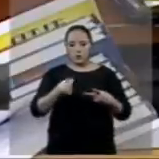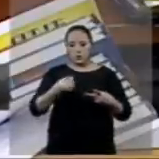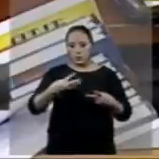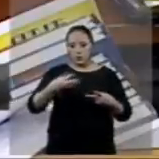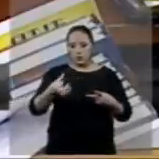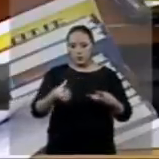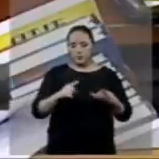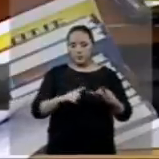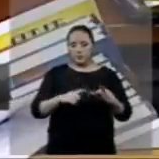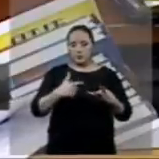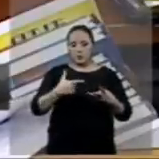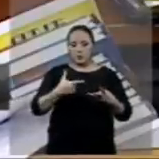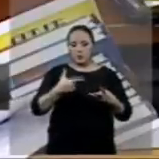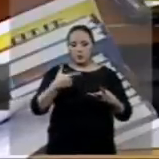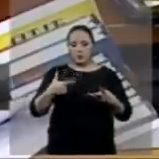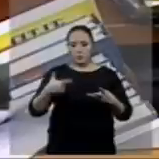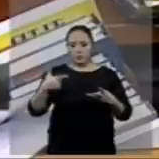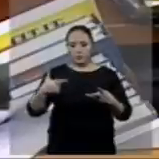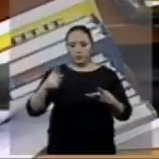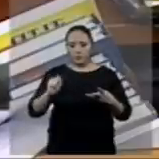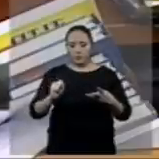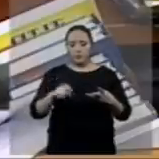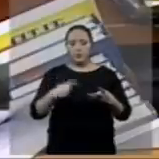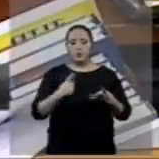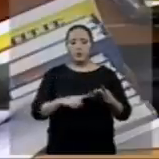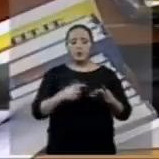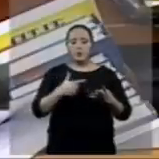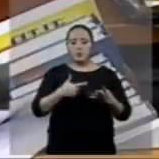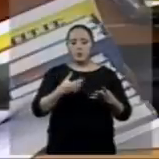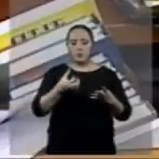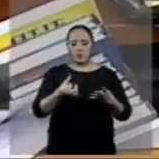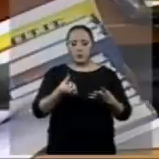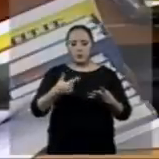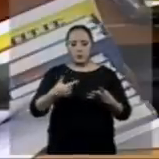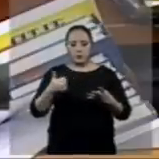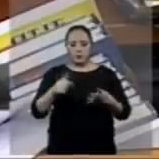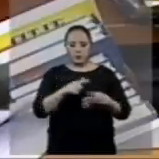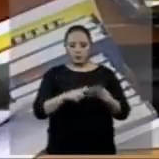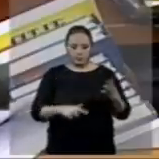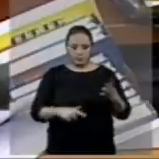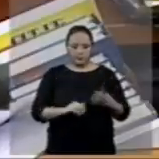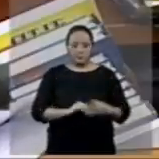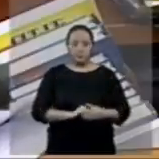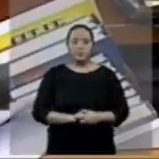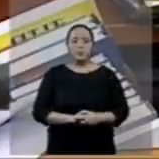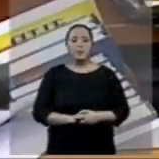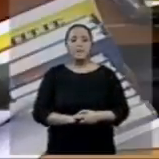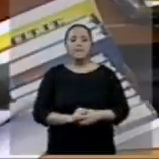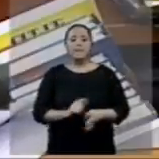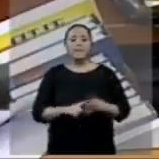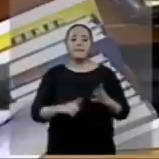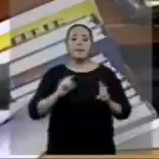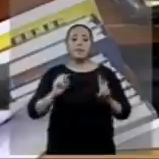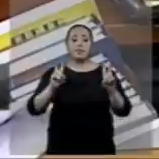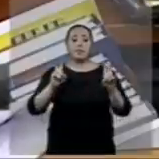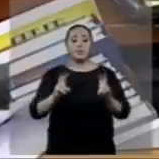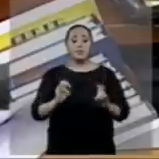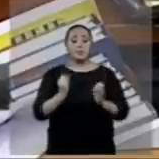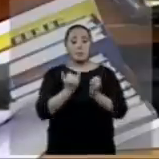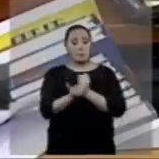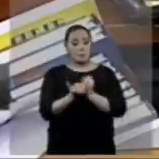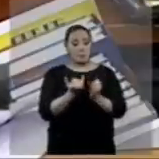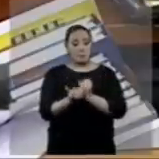2036, 2228 e 2621, aversarem temas